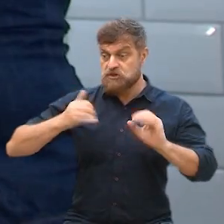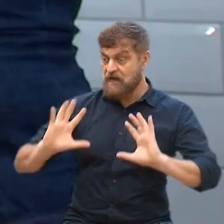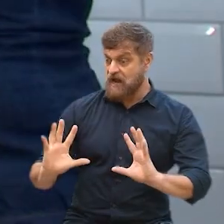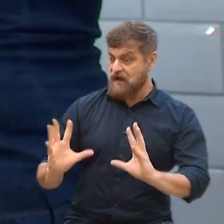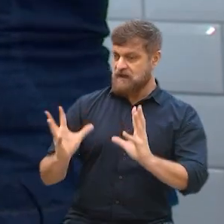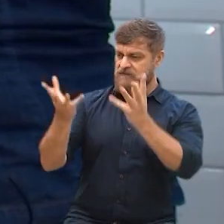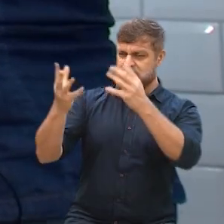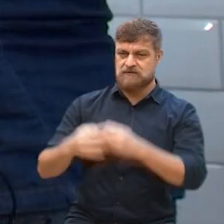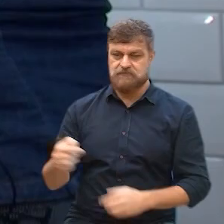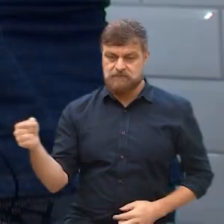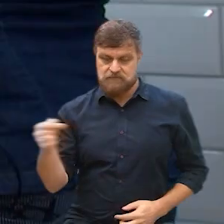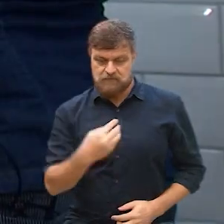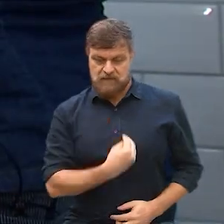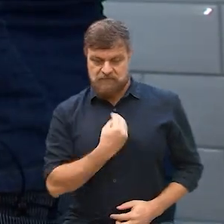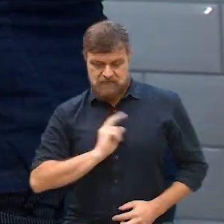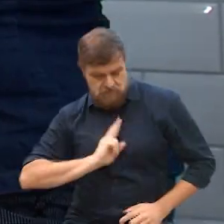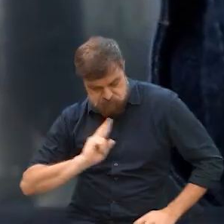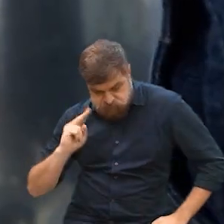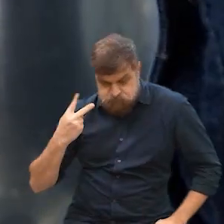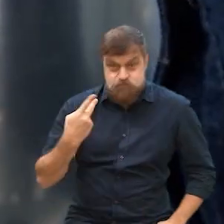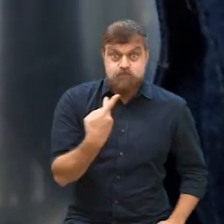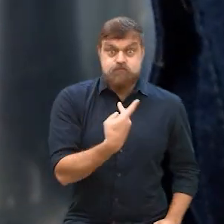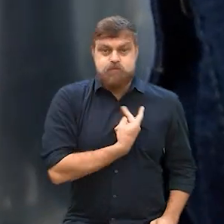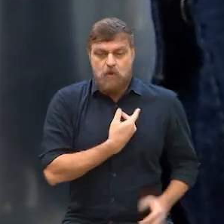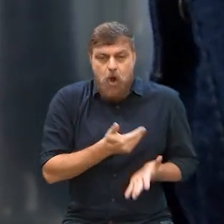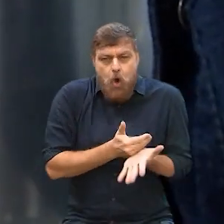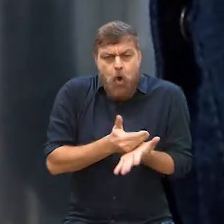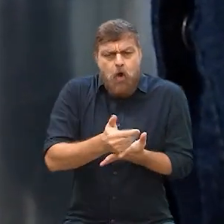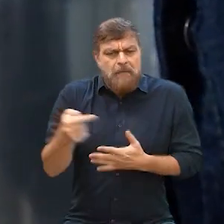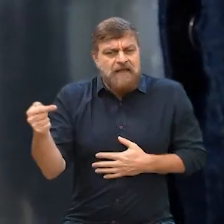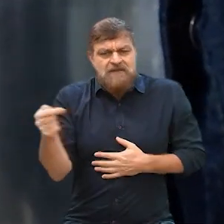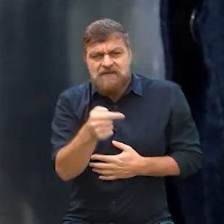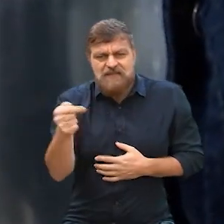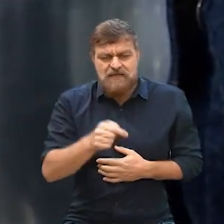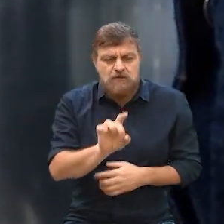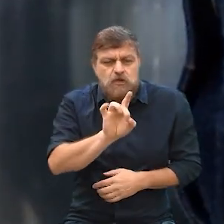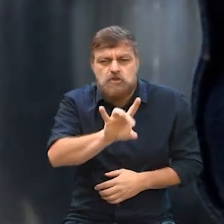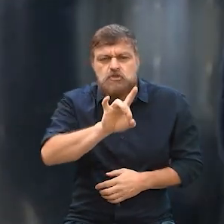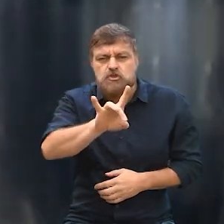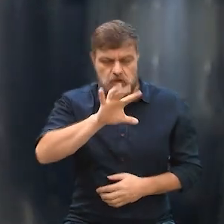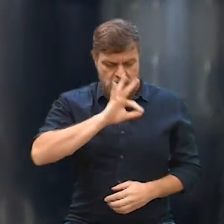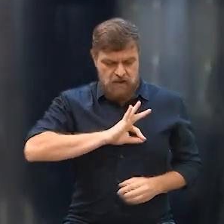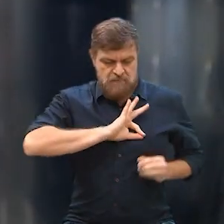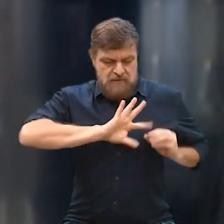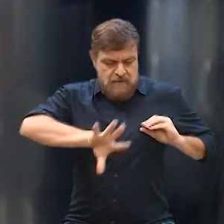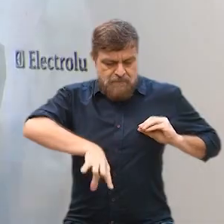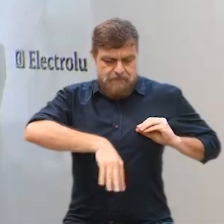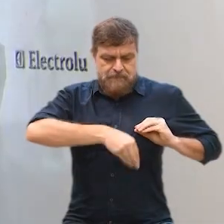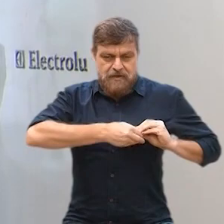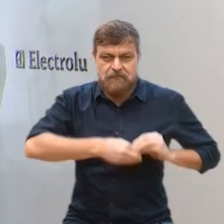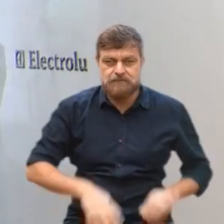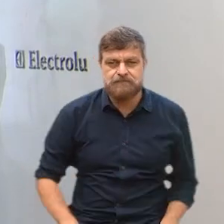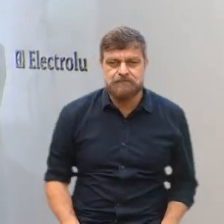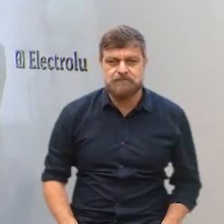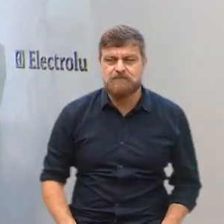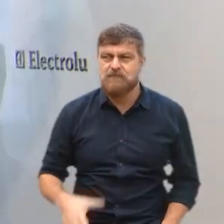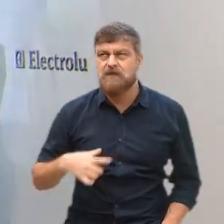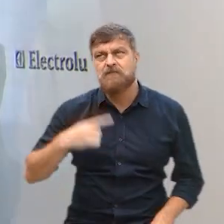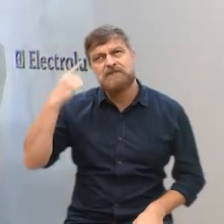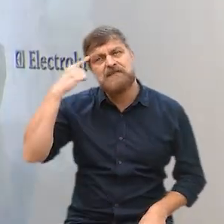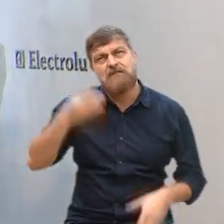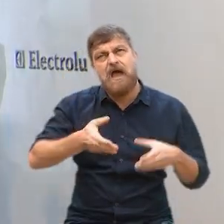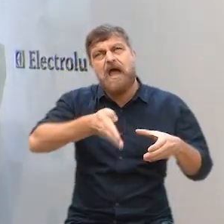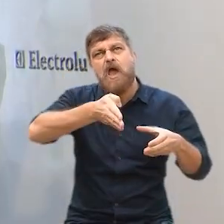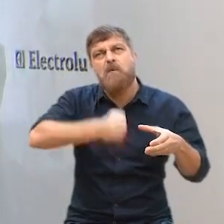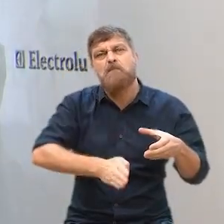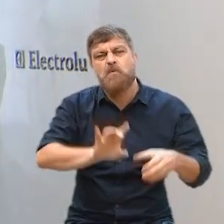Mais mudanças na vida dessa empreendedora, que no começo teve o negócio apenas como um complemento de renda. É só o bolo, mas